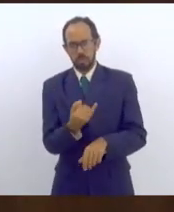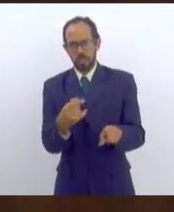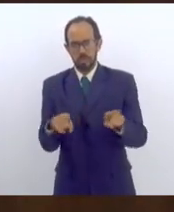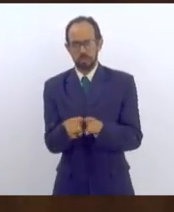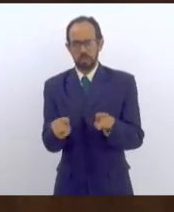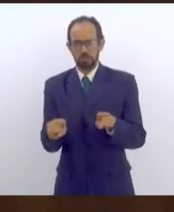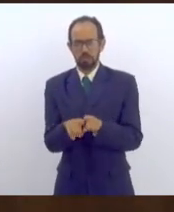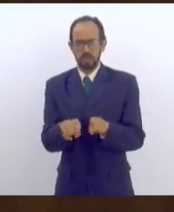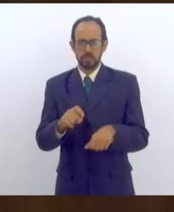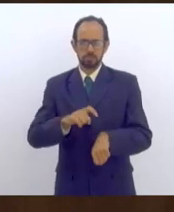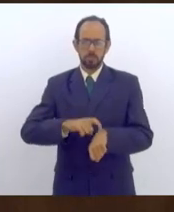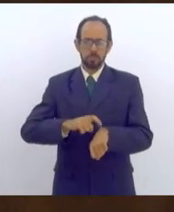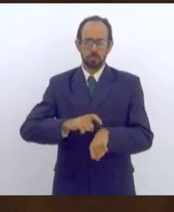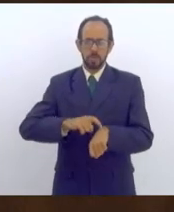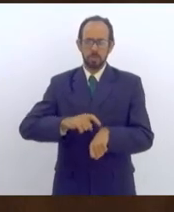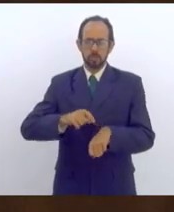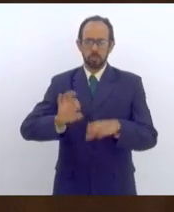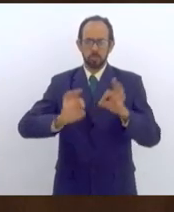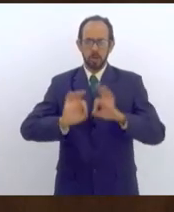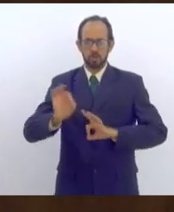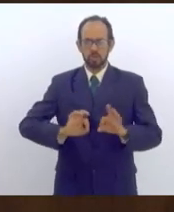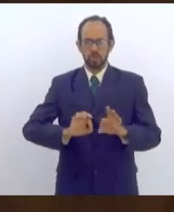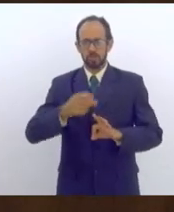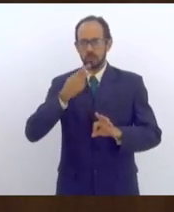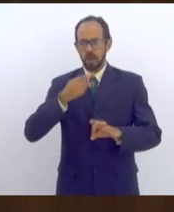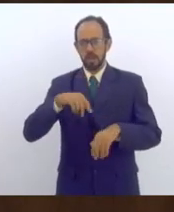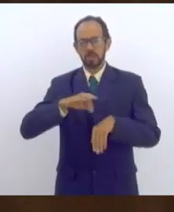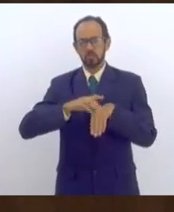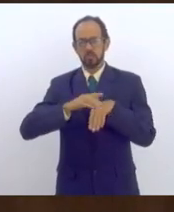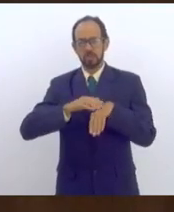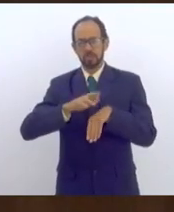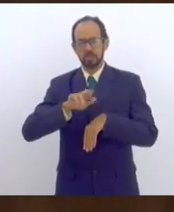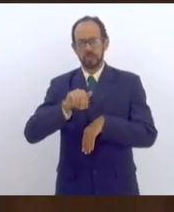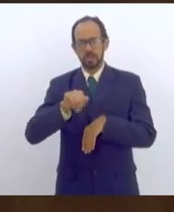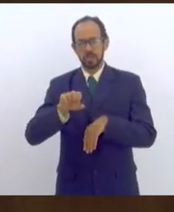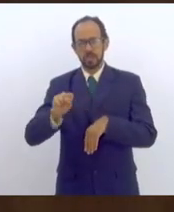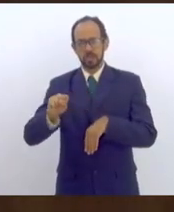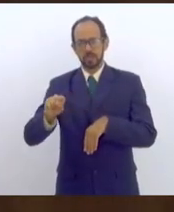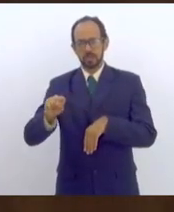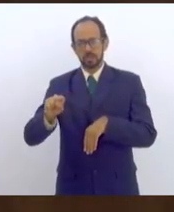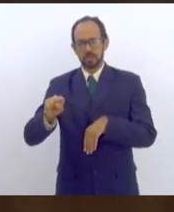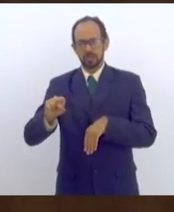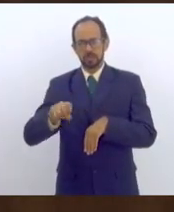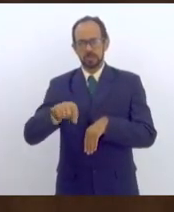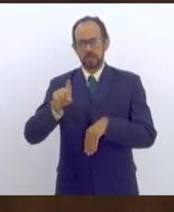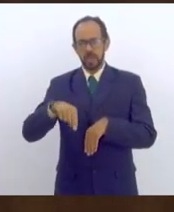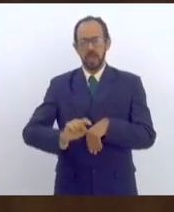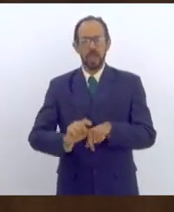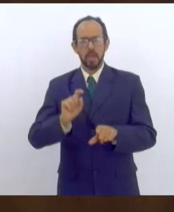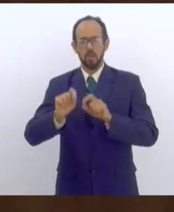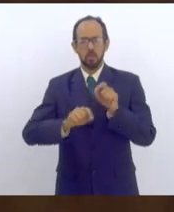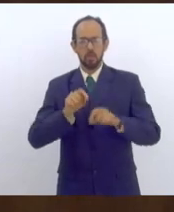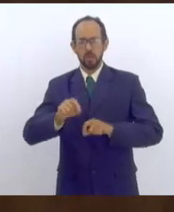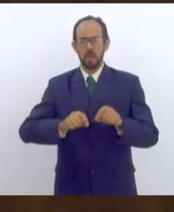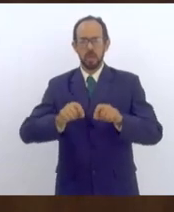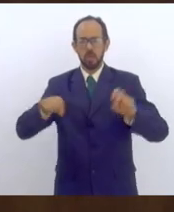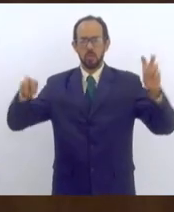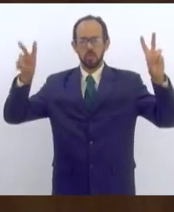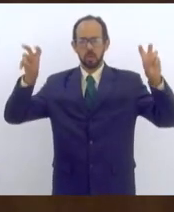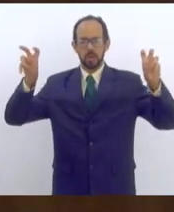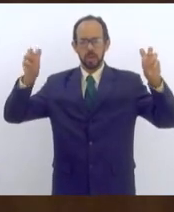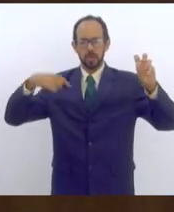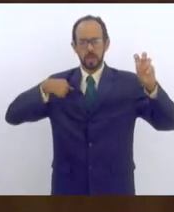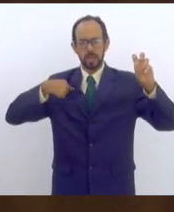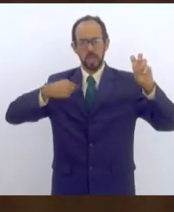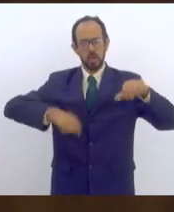desse projeto para dizer que as doenças raras foi uma pauta que eu defendi aqui